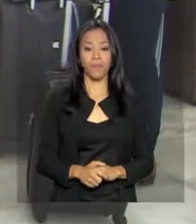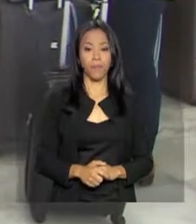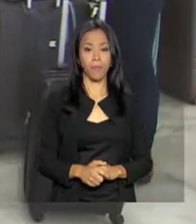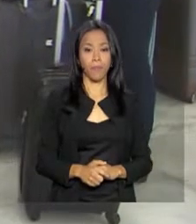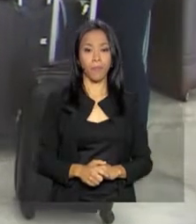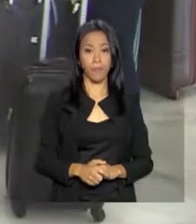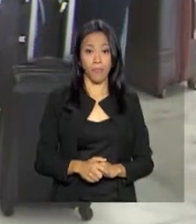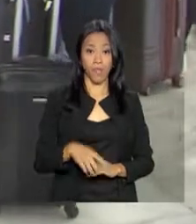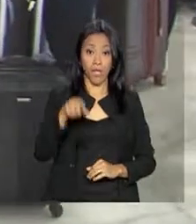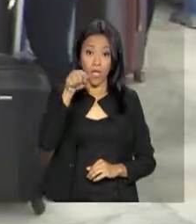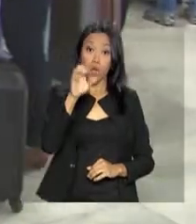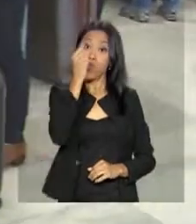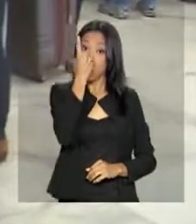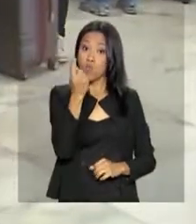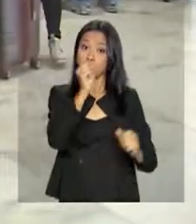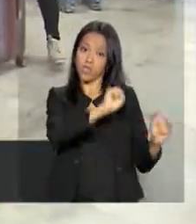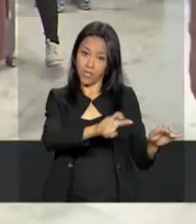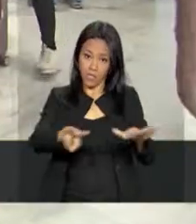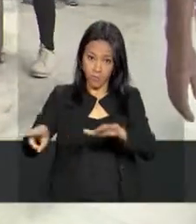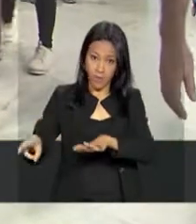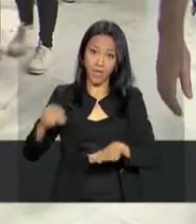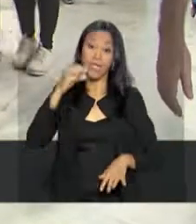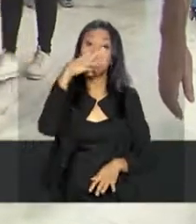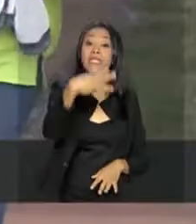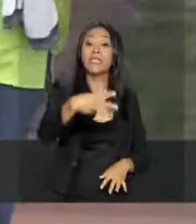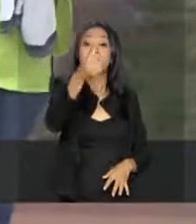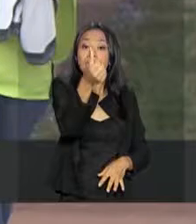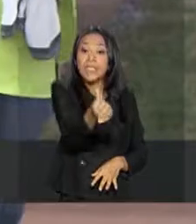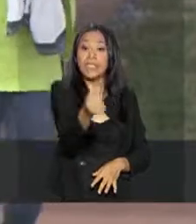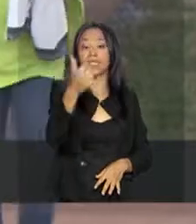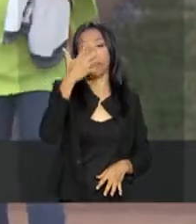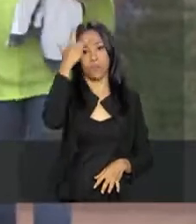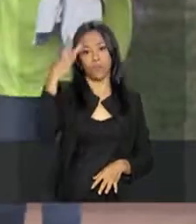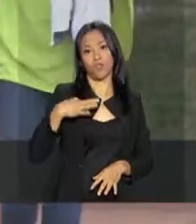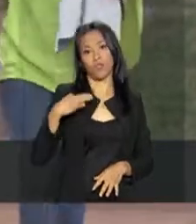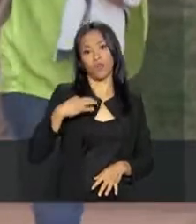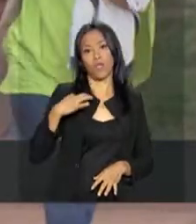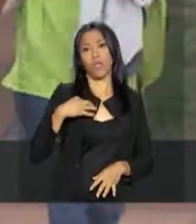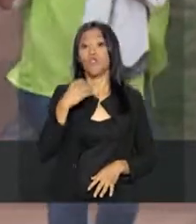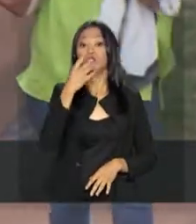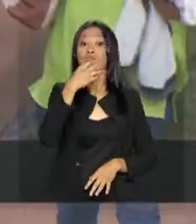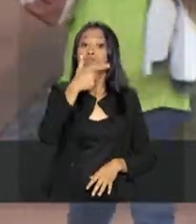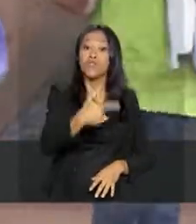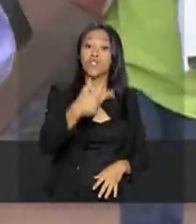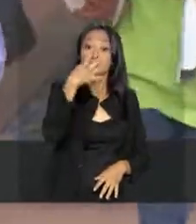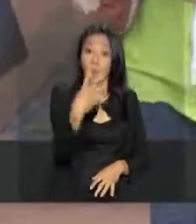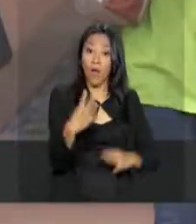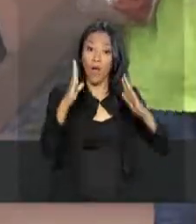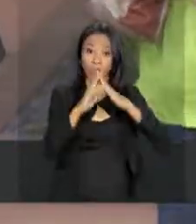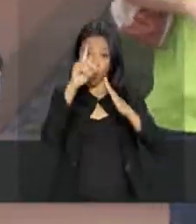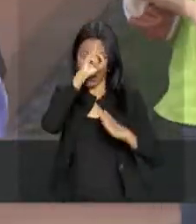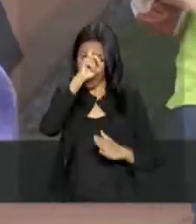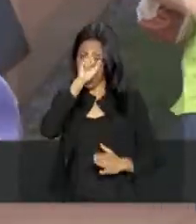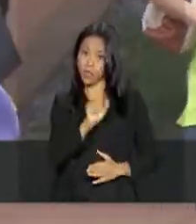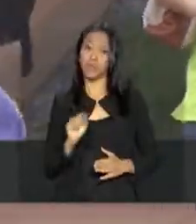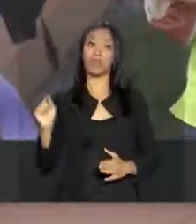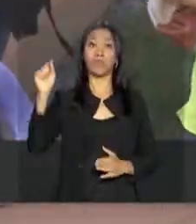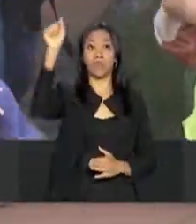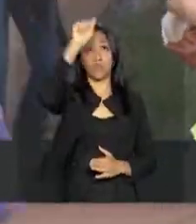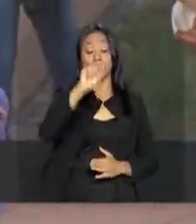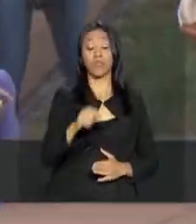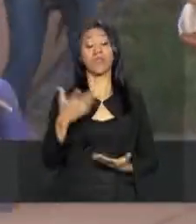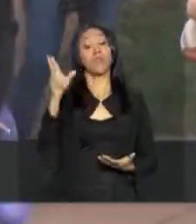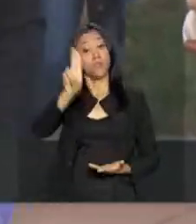durante uma semana 36 voluntários de 24 hospitais universitários federais de 17 estados